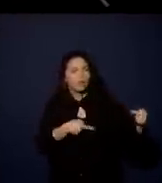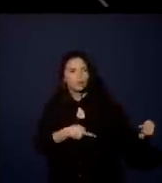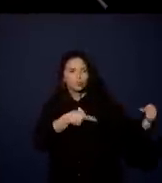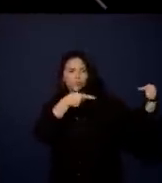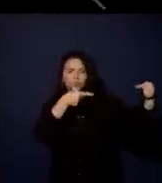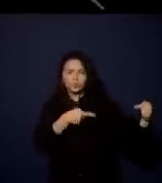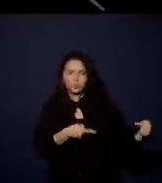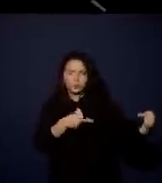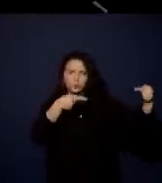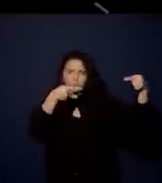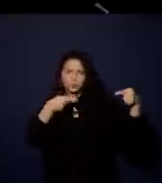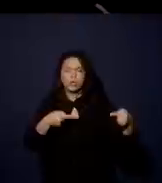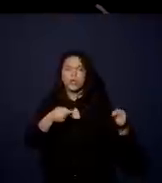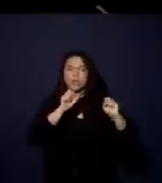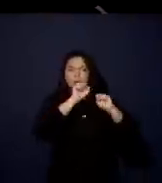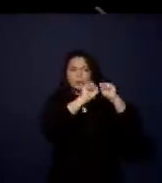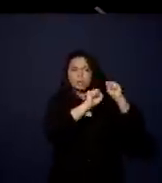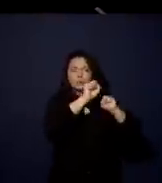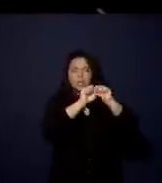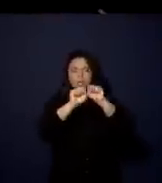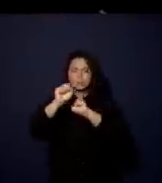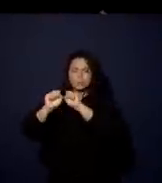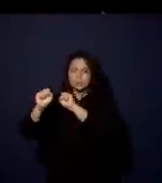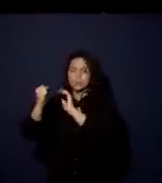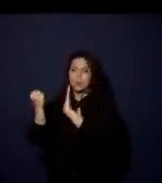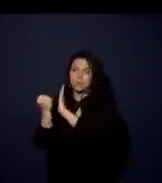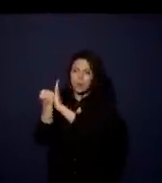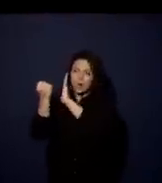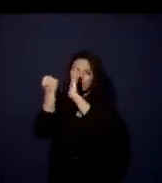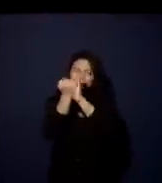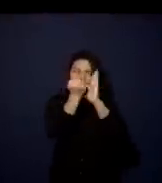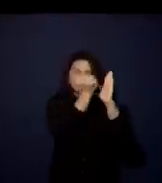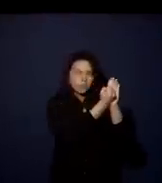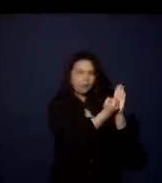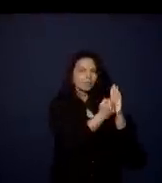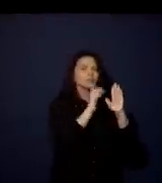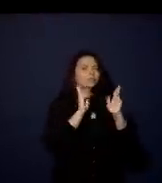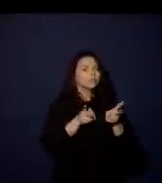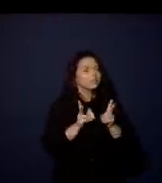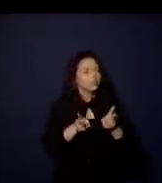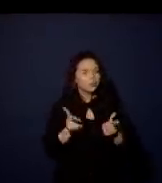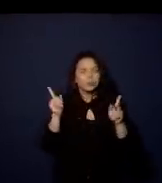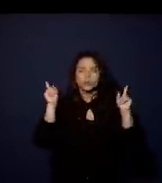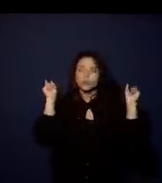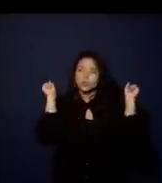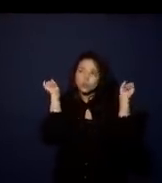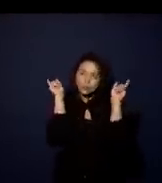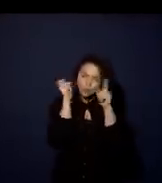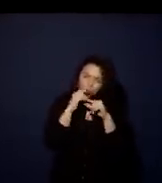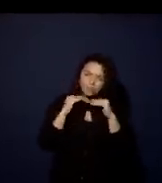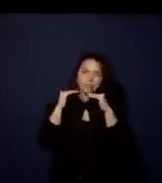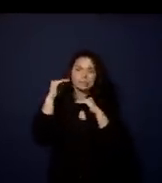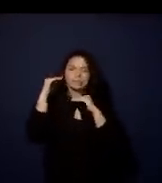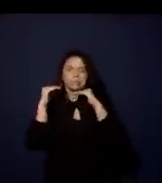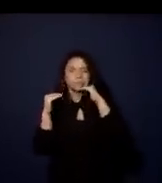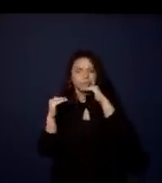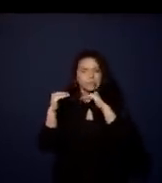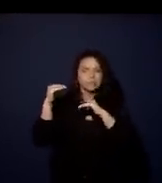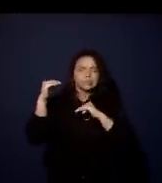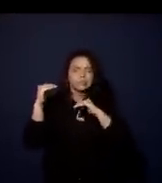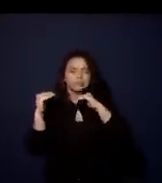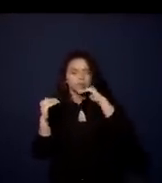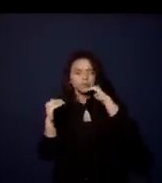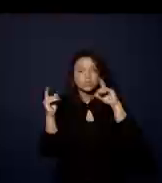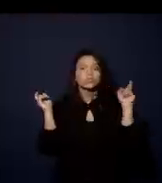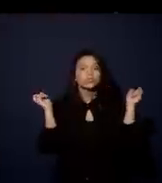aqui no Brasil em que geralmente as margens para algumas categorias elas são imagens mais pressionadas né que